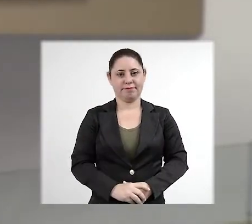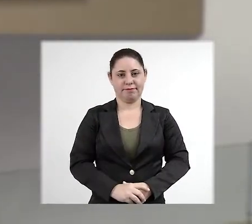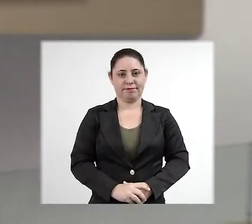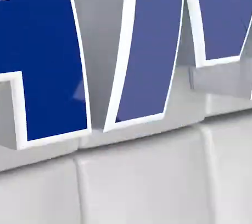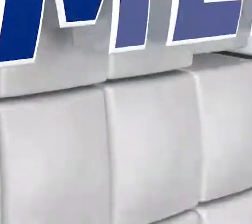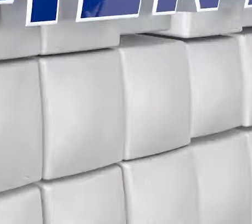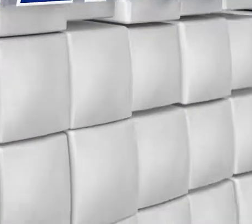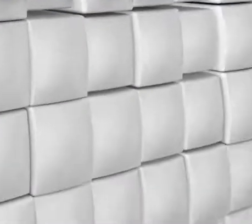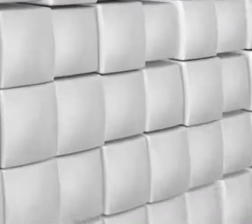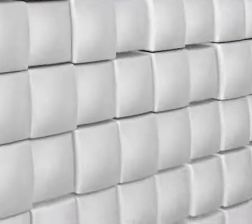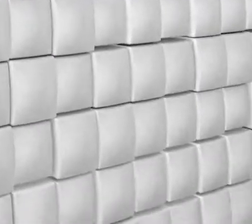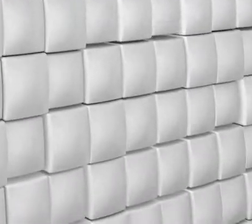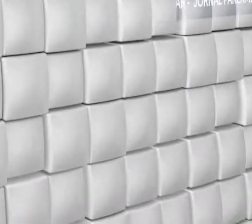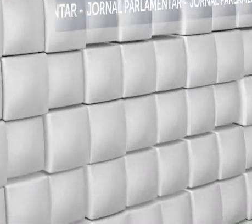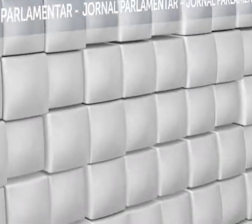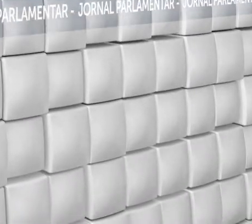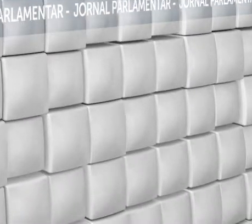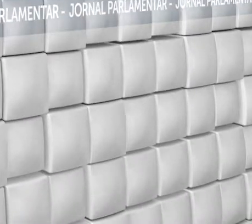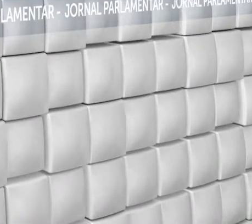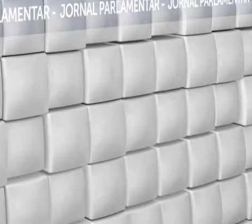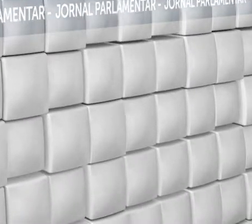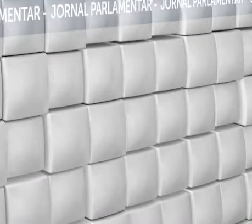já voltamos.